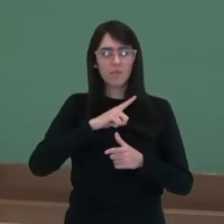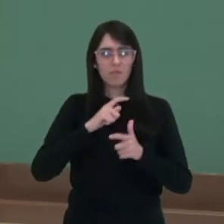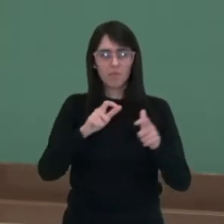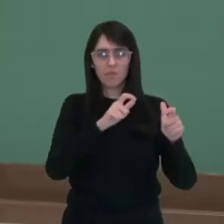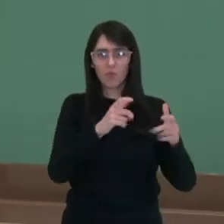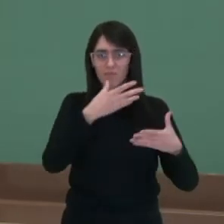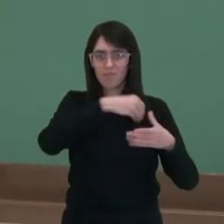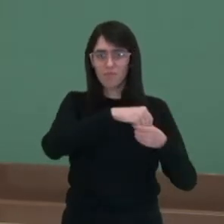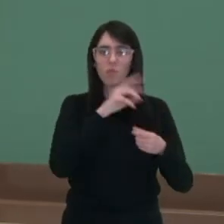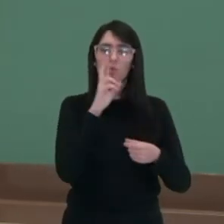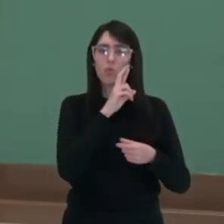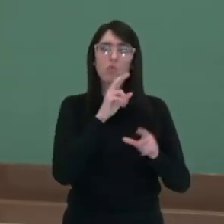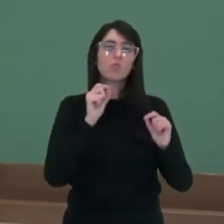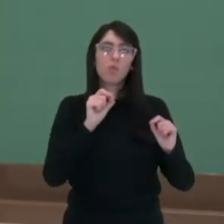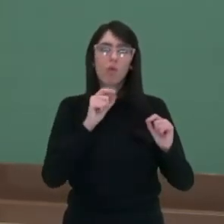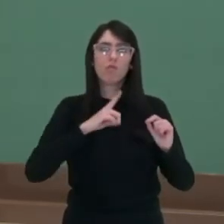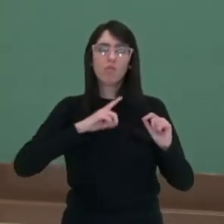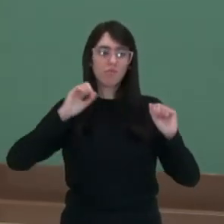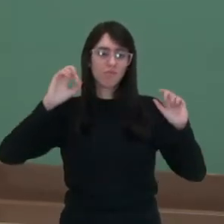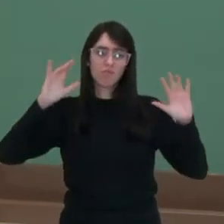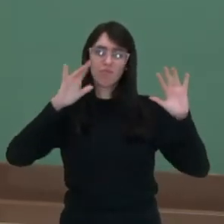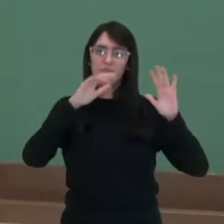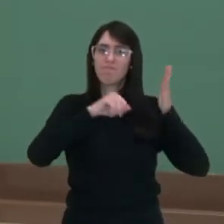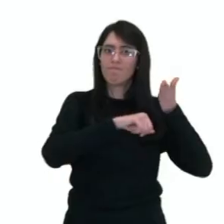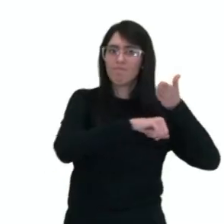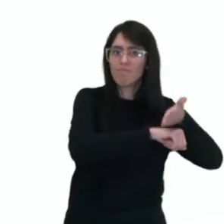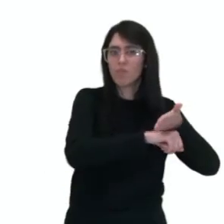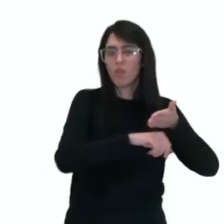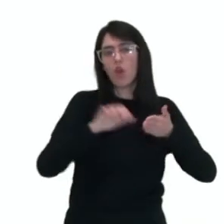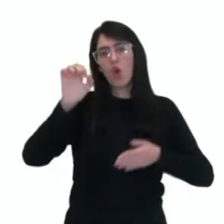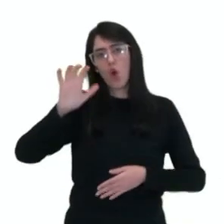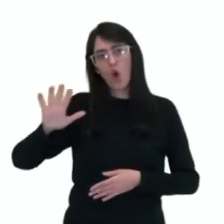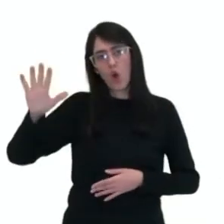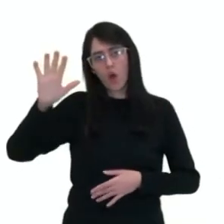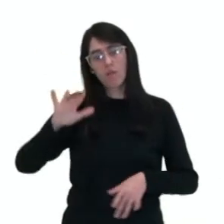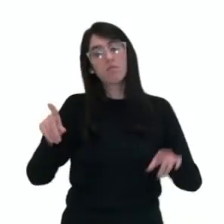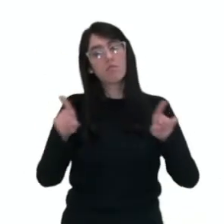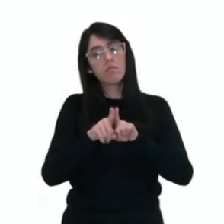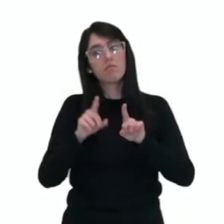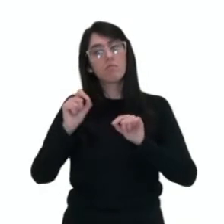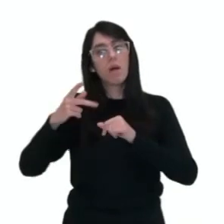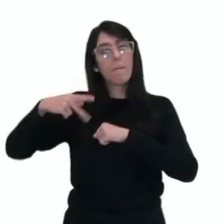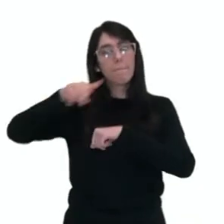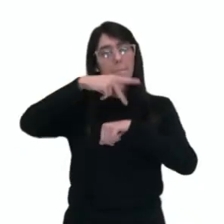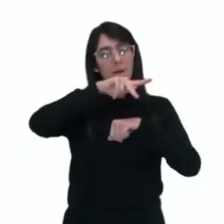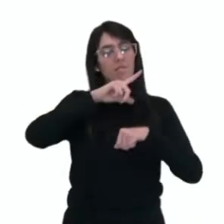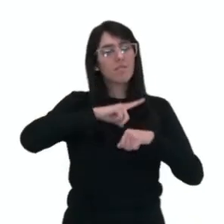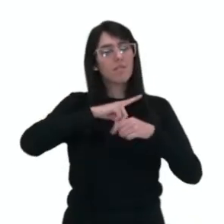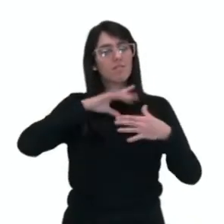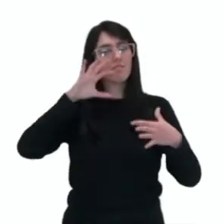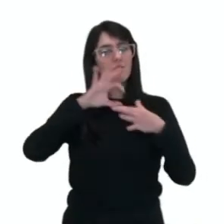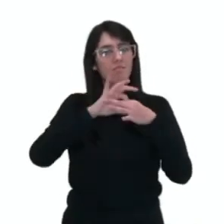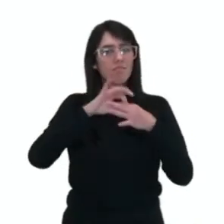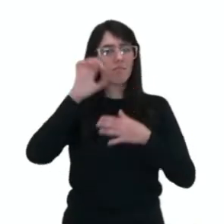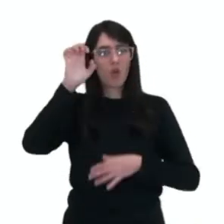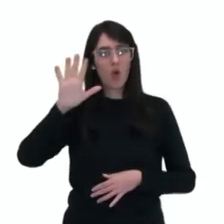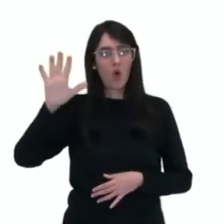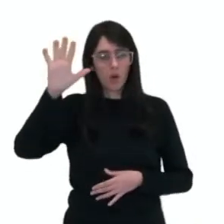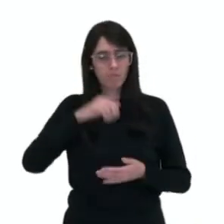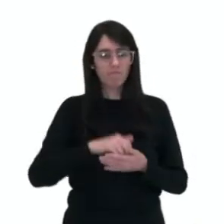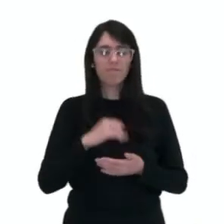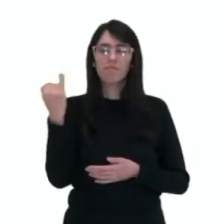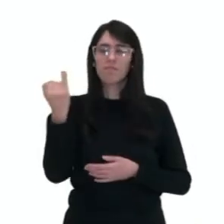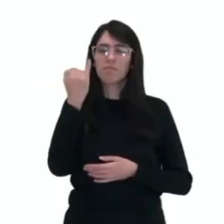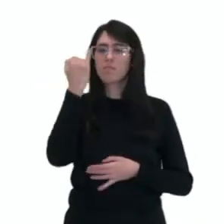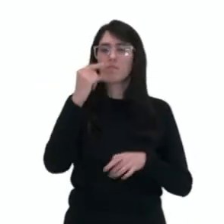Independentes vêm para o continente europeu, mais especificamente para os países que integram a União Europeia. E vale um destaque